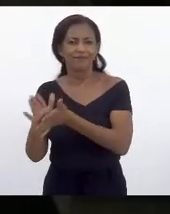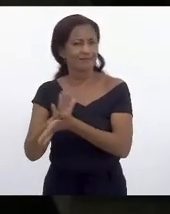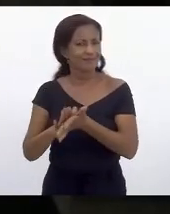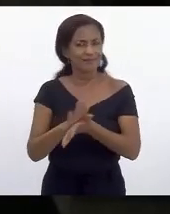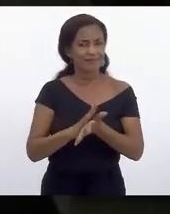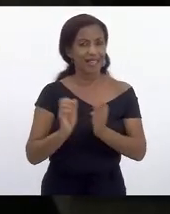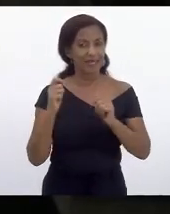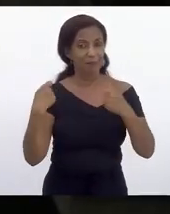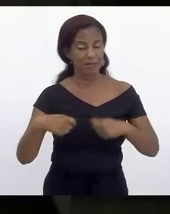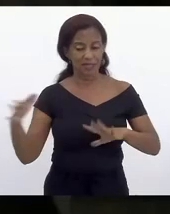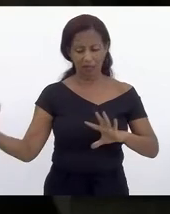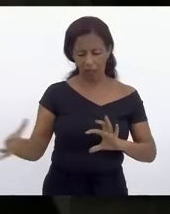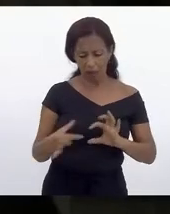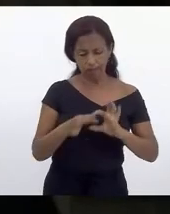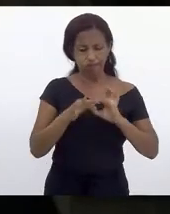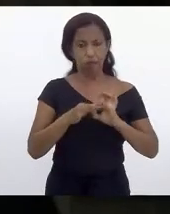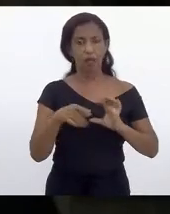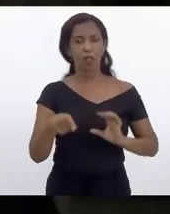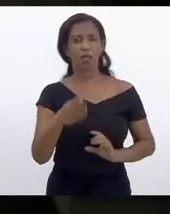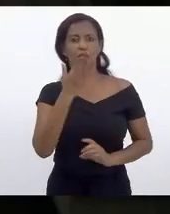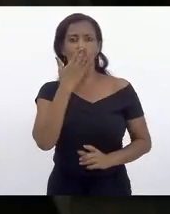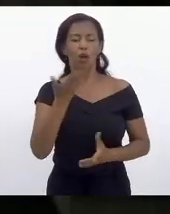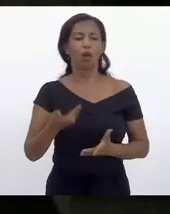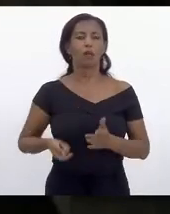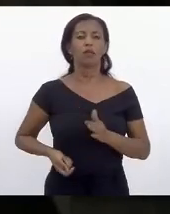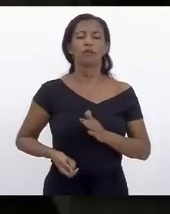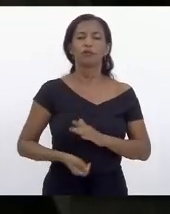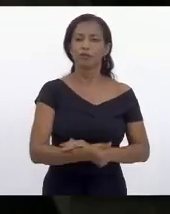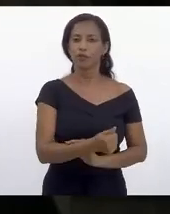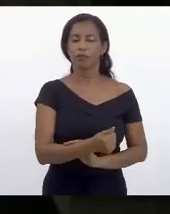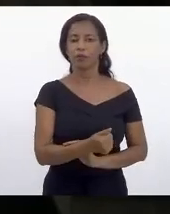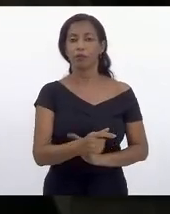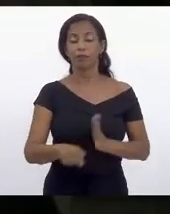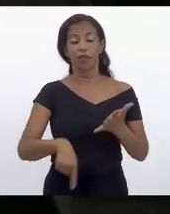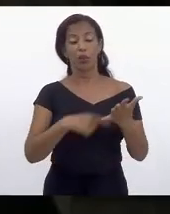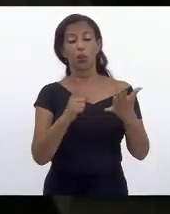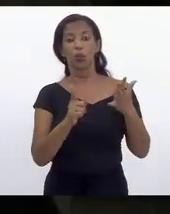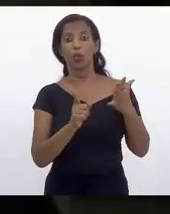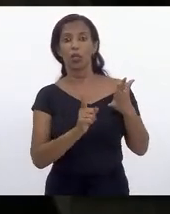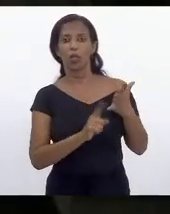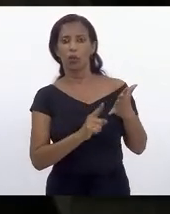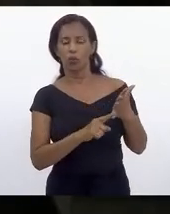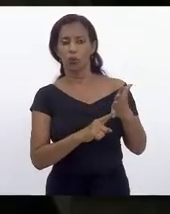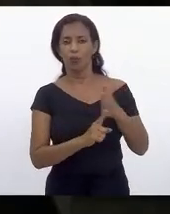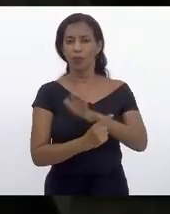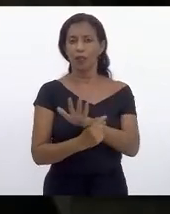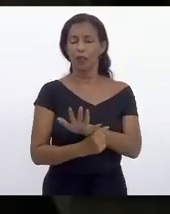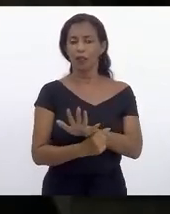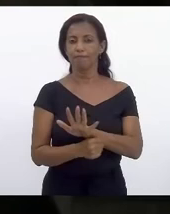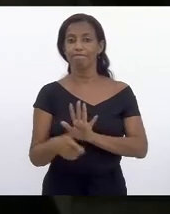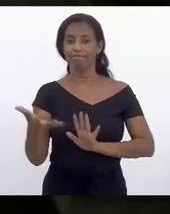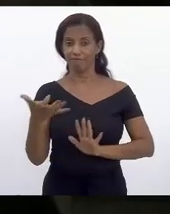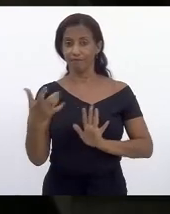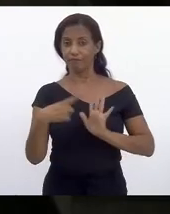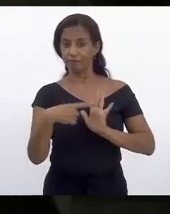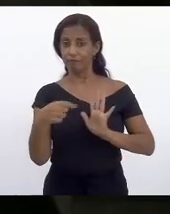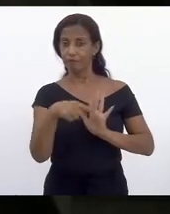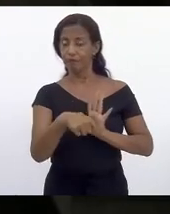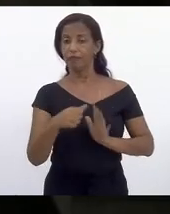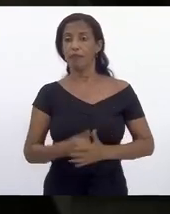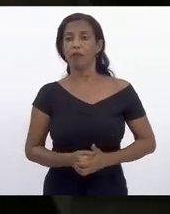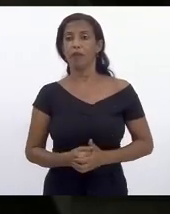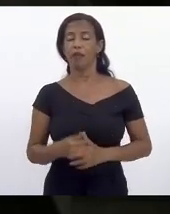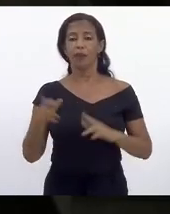sem que esteja lastreado nesse tipo de investimento. E o quinto aspecto que quero aqui destacar é o